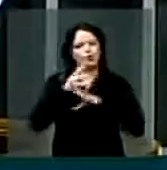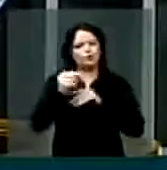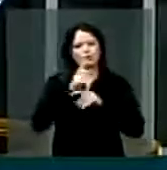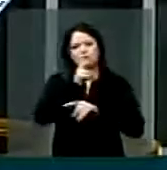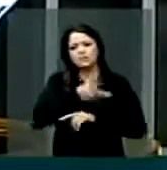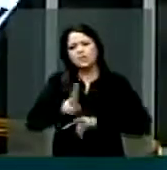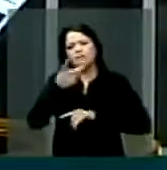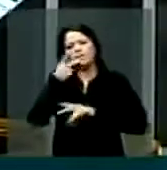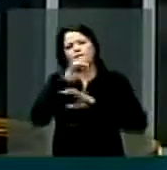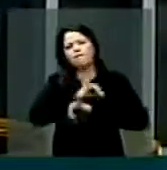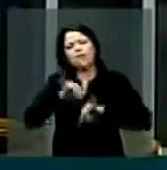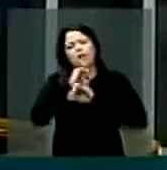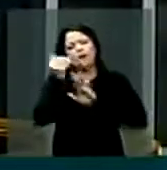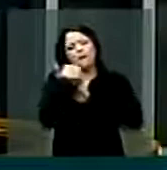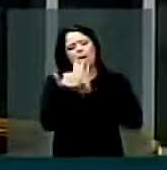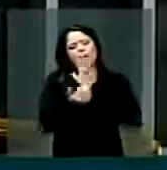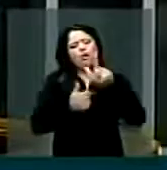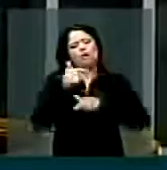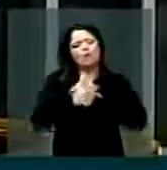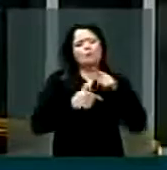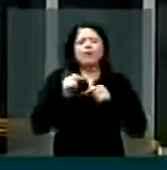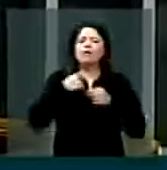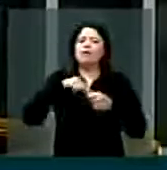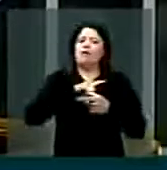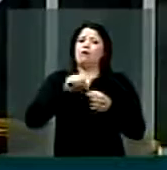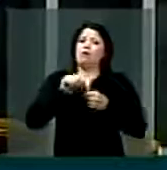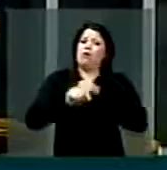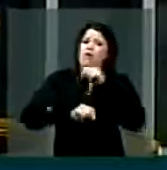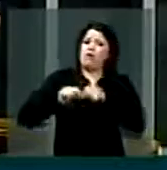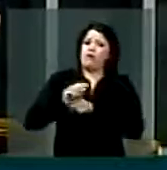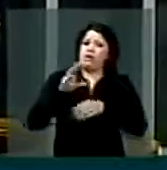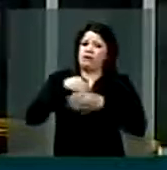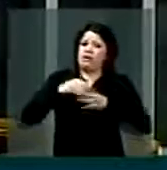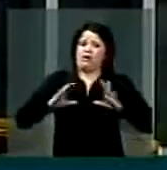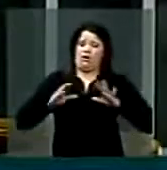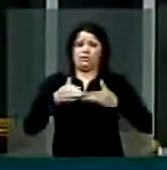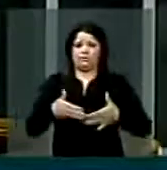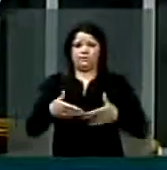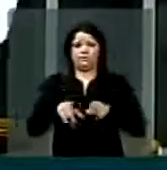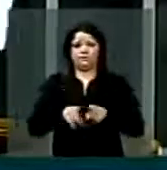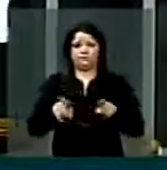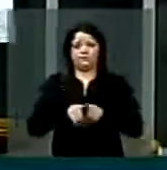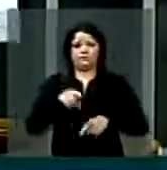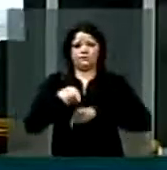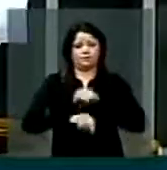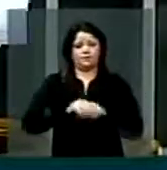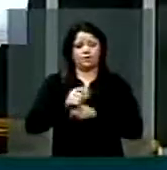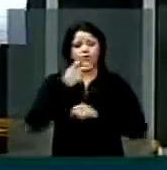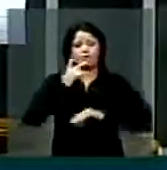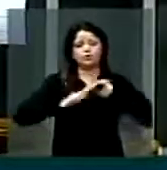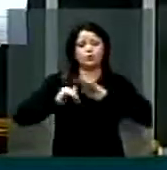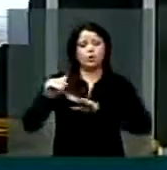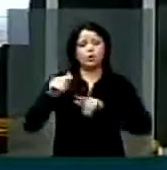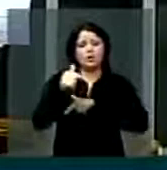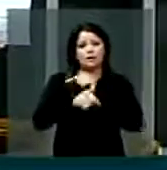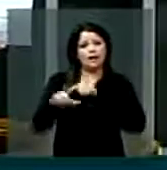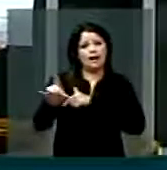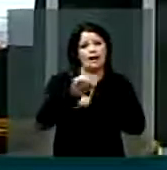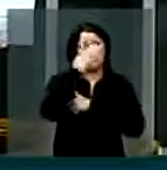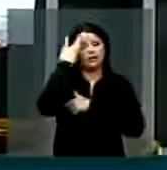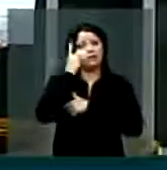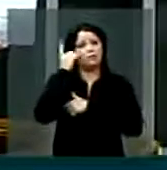as informações a respeito do trabalho, dos trabalhos da comissão e também sobre o trabalho de cada deputado.